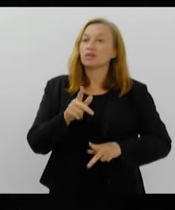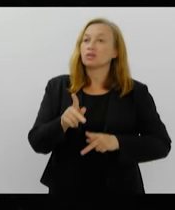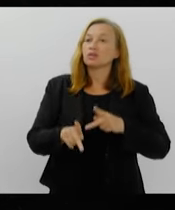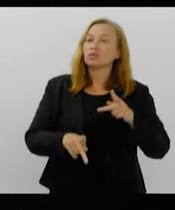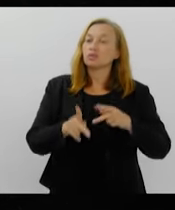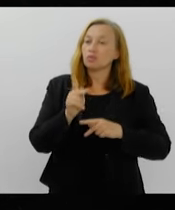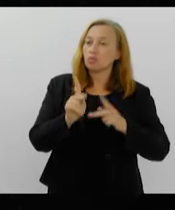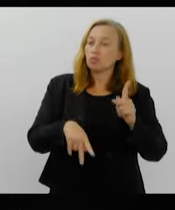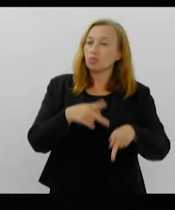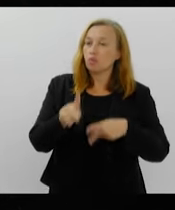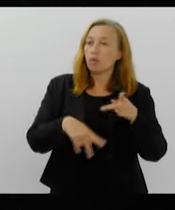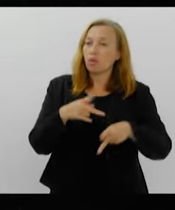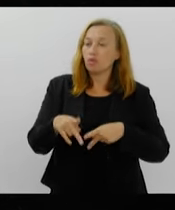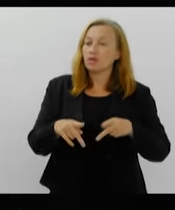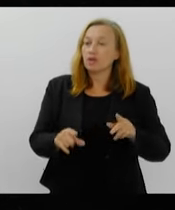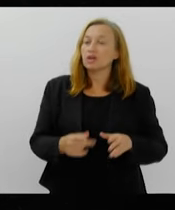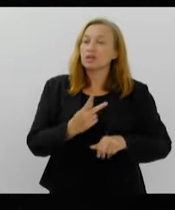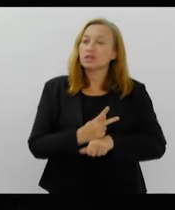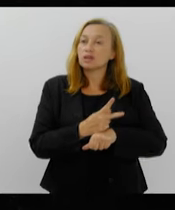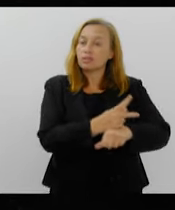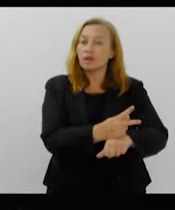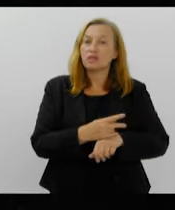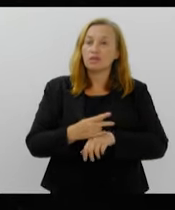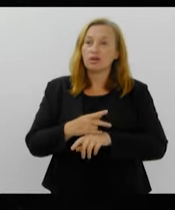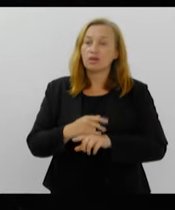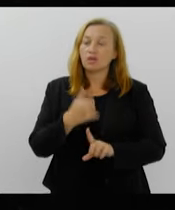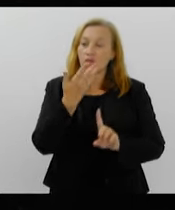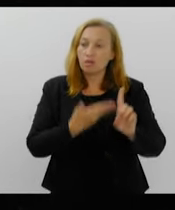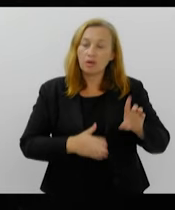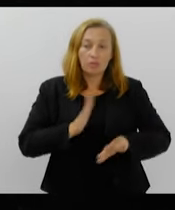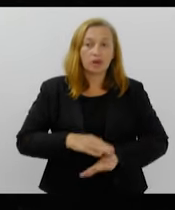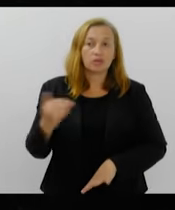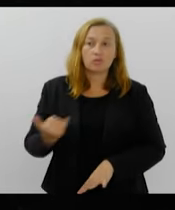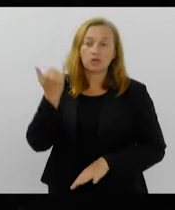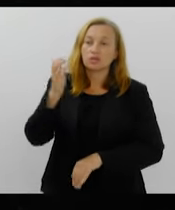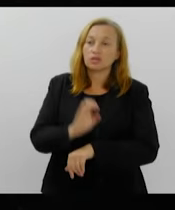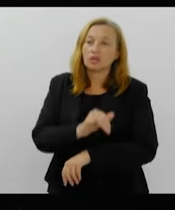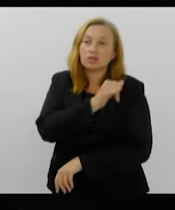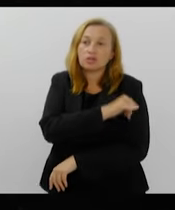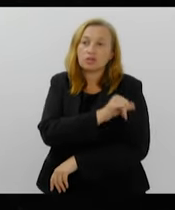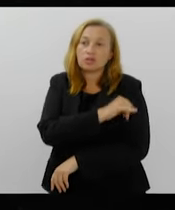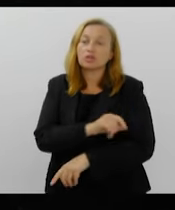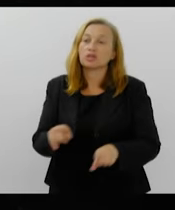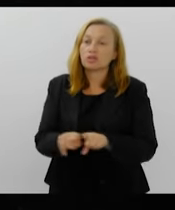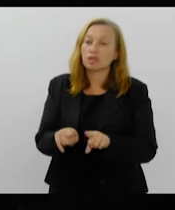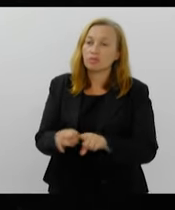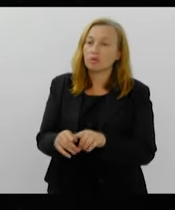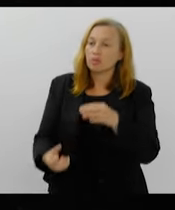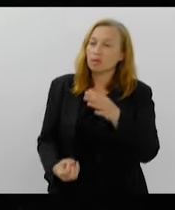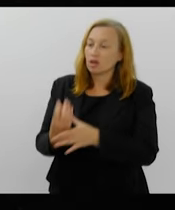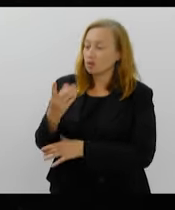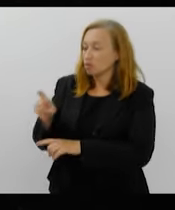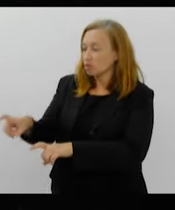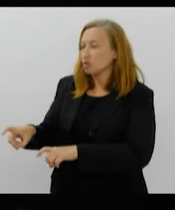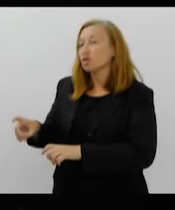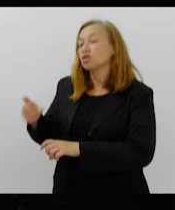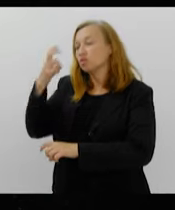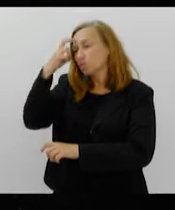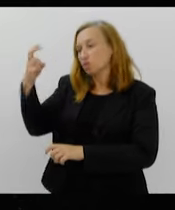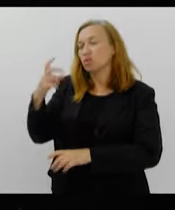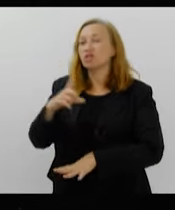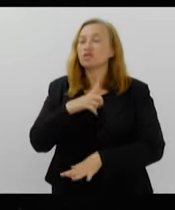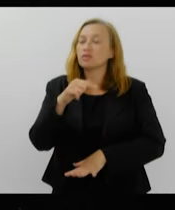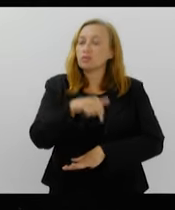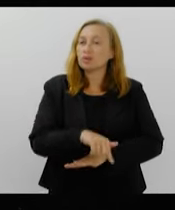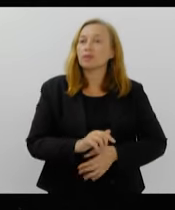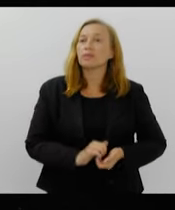prêmio é uma honraria das mais importantes para o povo do Estado do Rio de Janeiro e para os fazedores de Cultura então nós tivemos